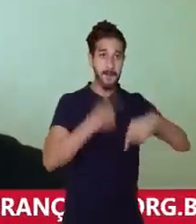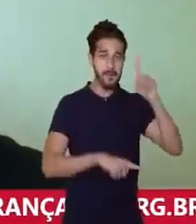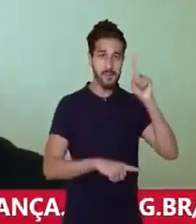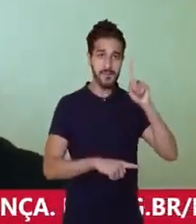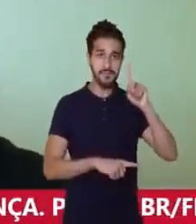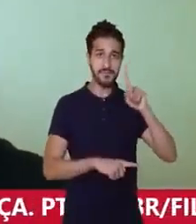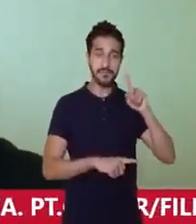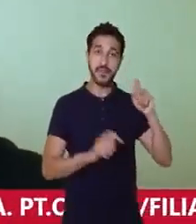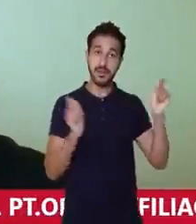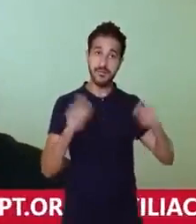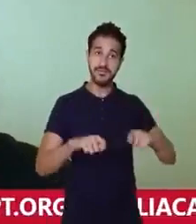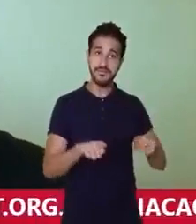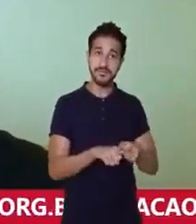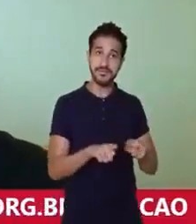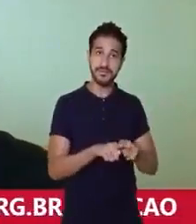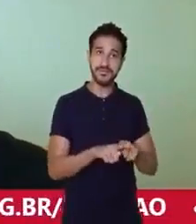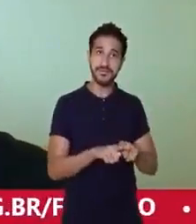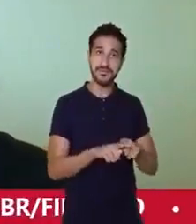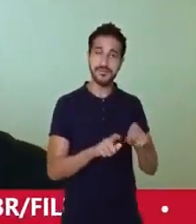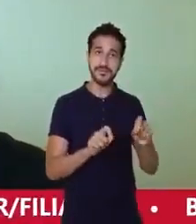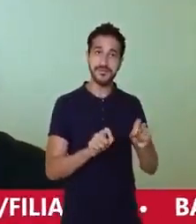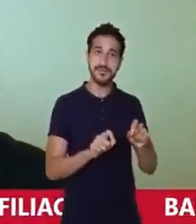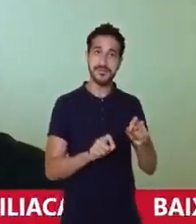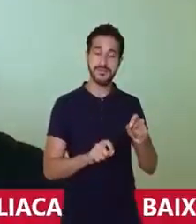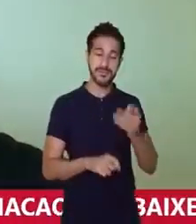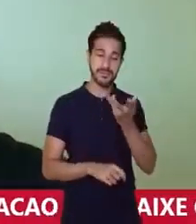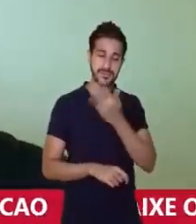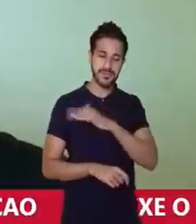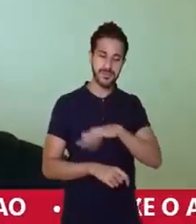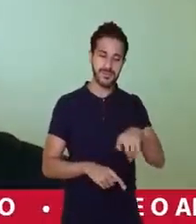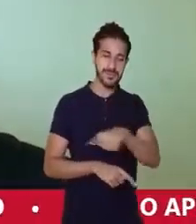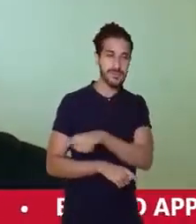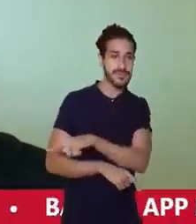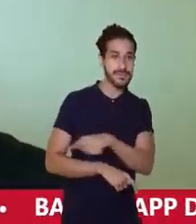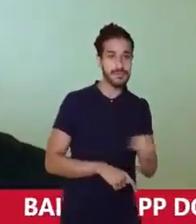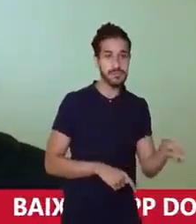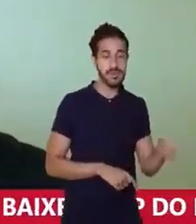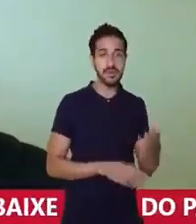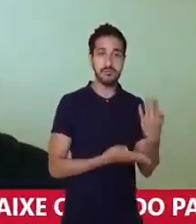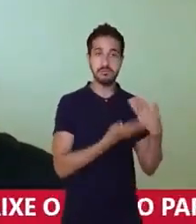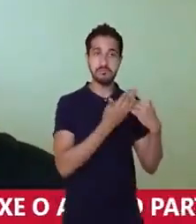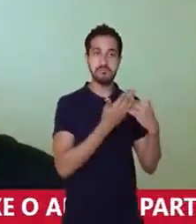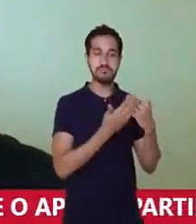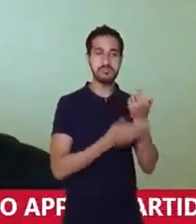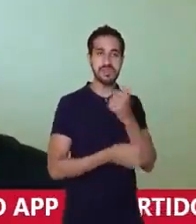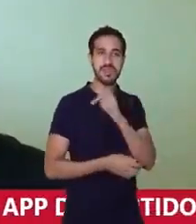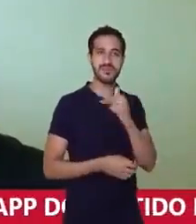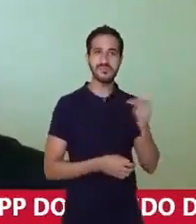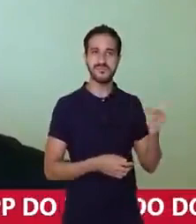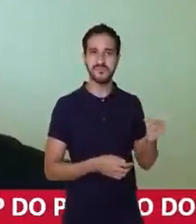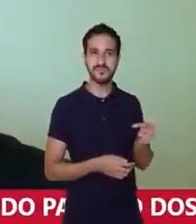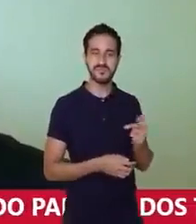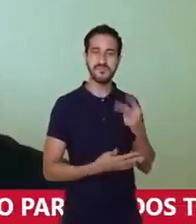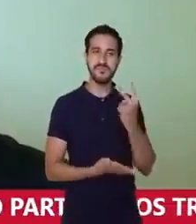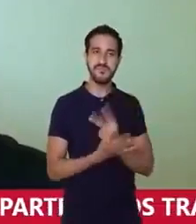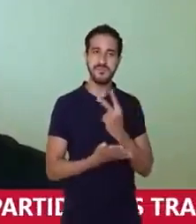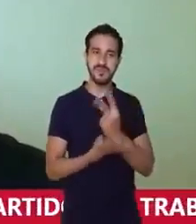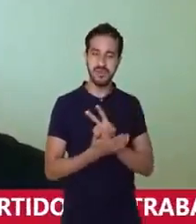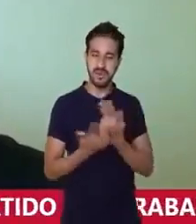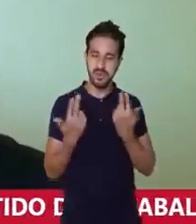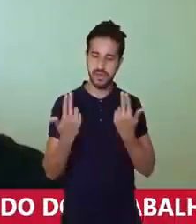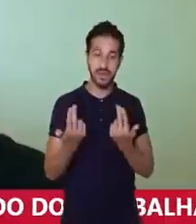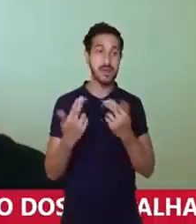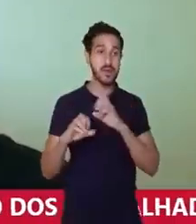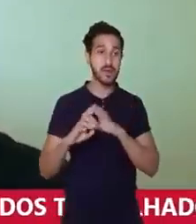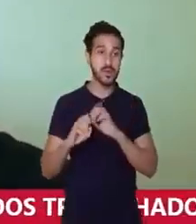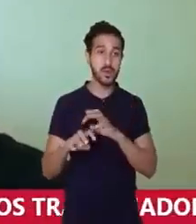transformando e possibilitando que aquelas crianças que não tiveram a mesma